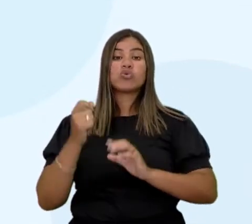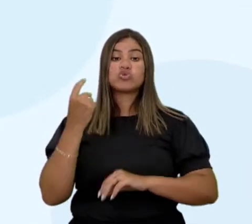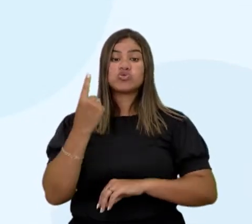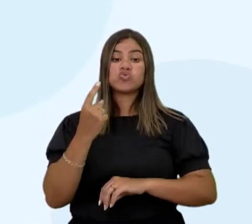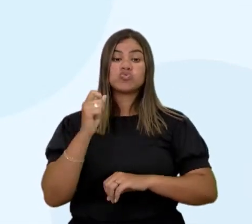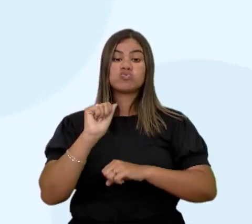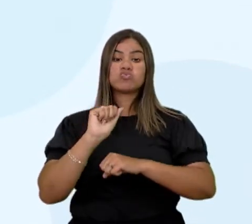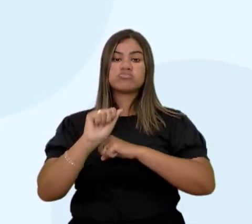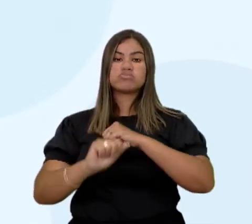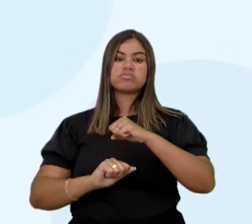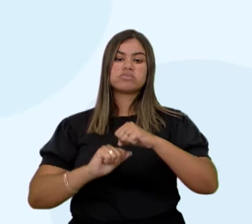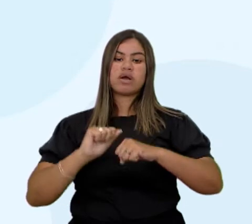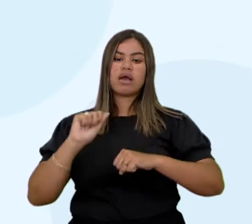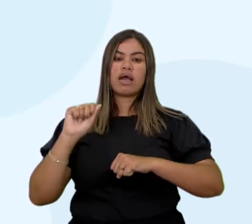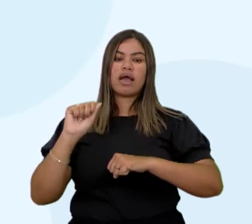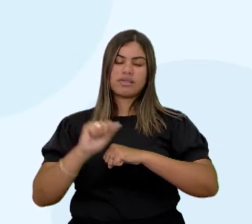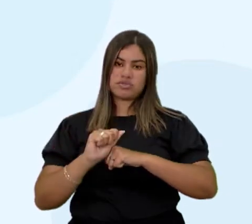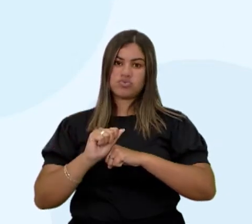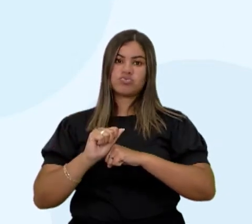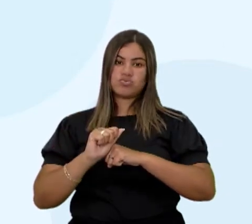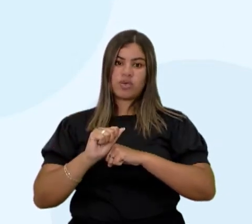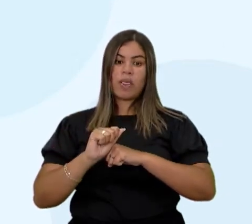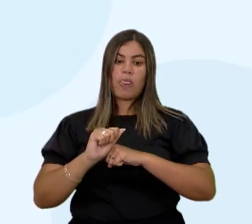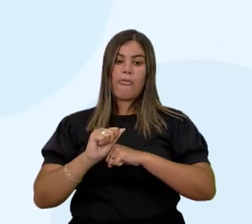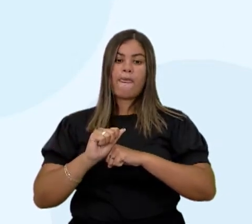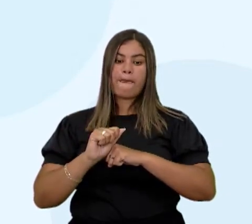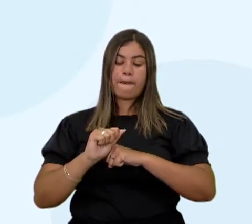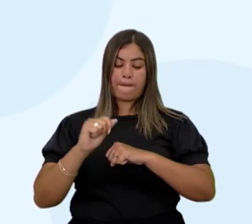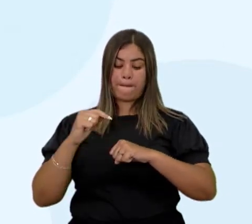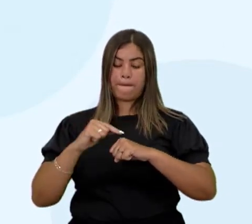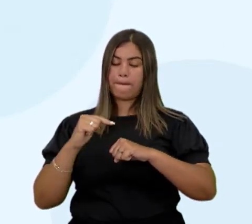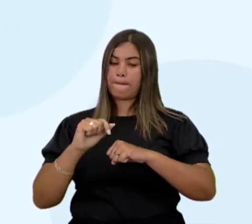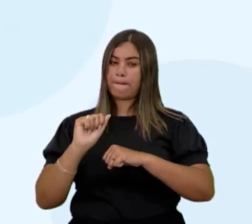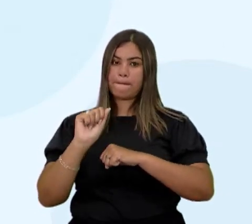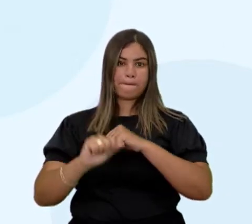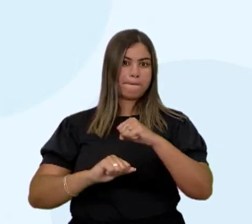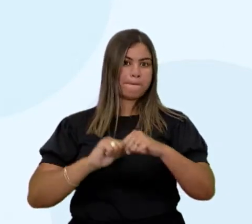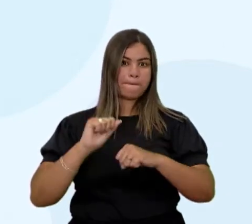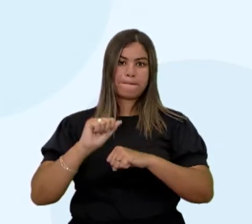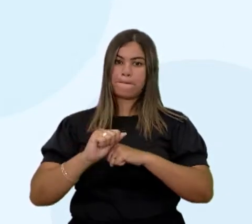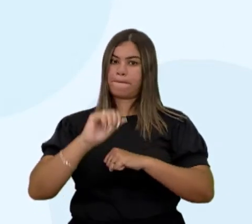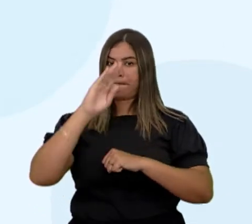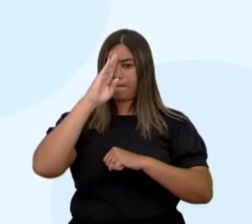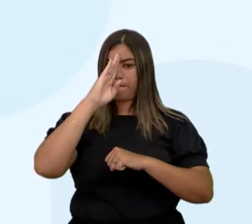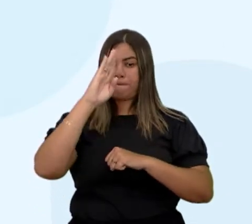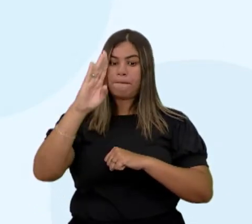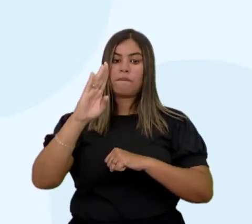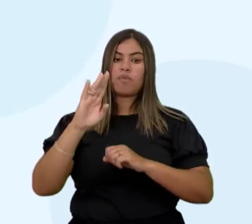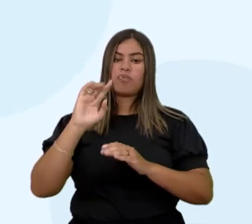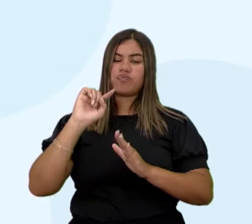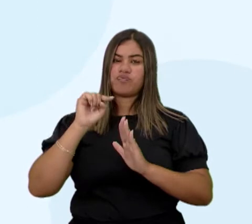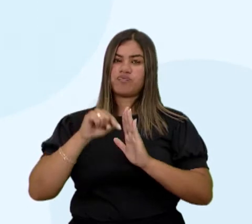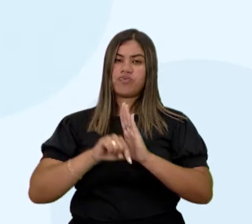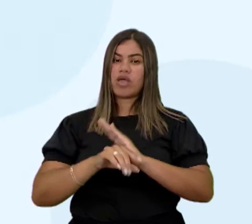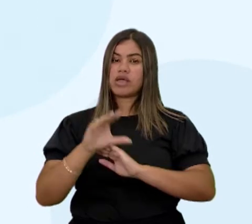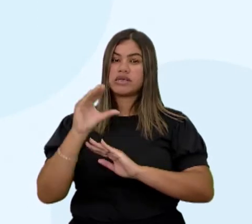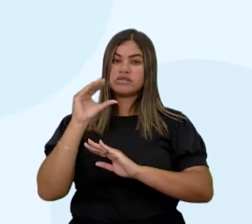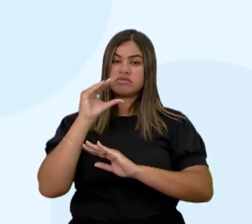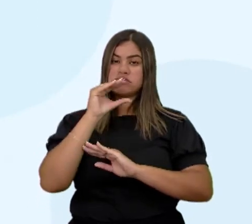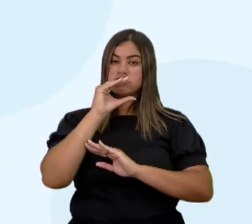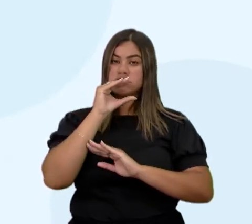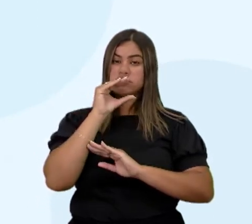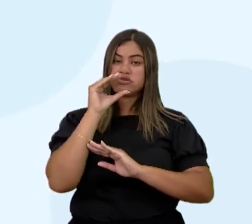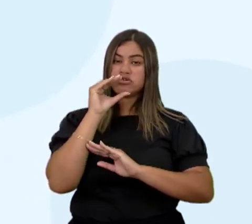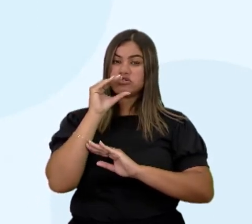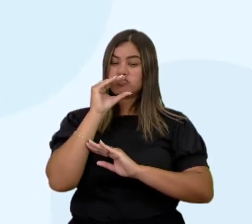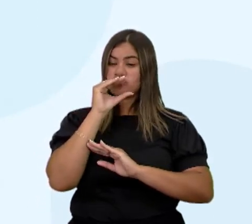citei para vocês, né? Então, esse átomo aí que foi primordial, ele era infinitamente denso e muito quente, o que concentrou